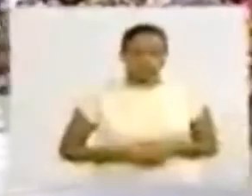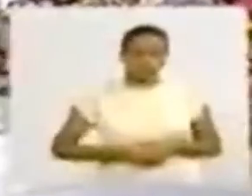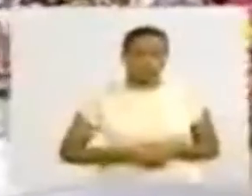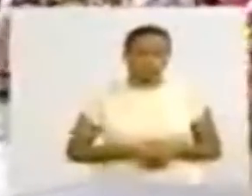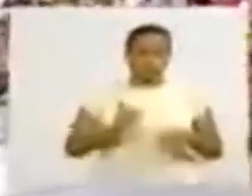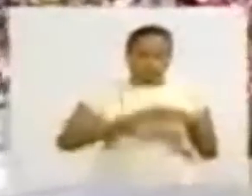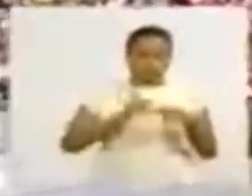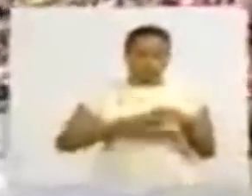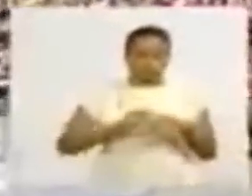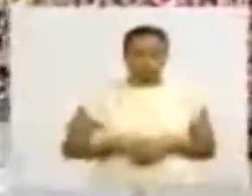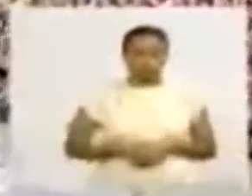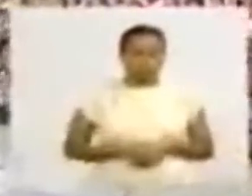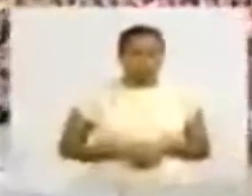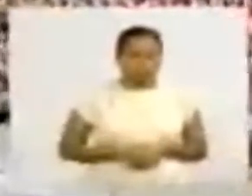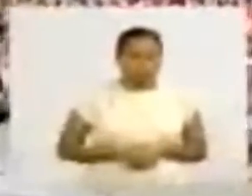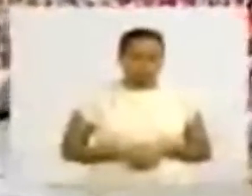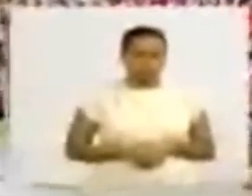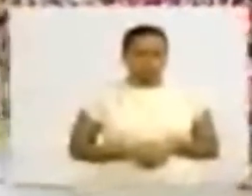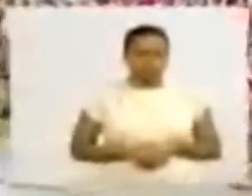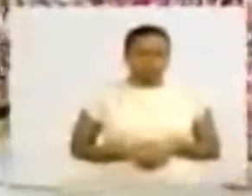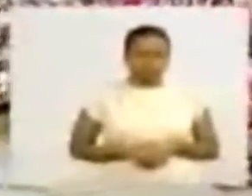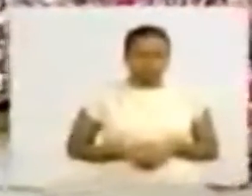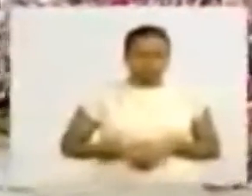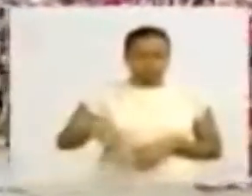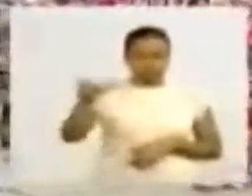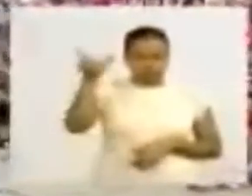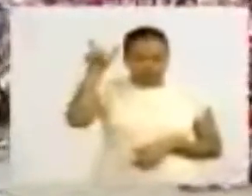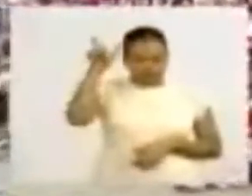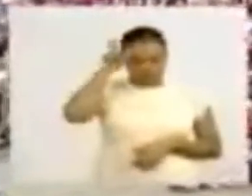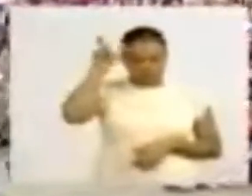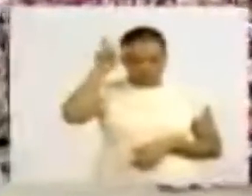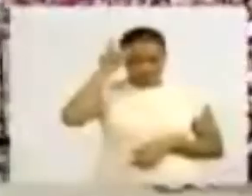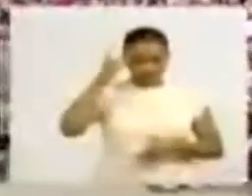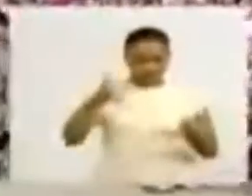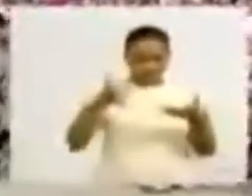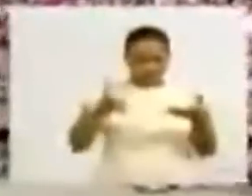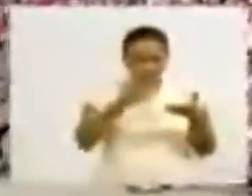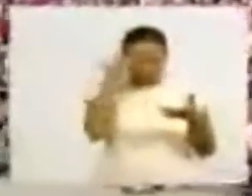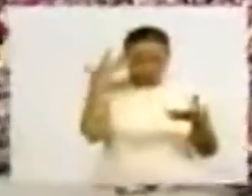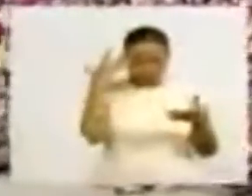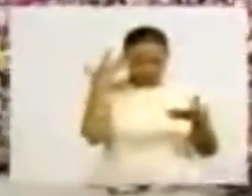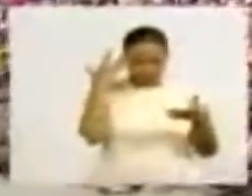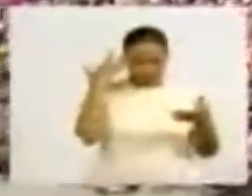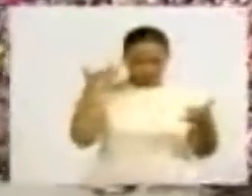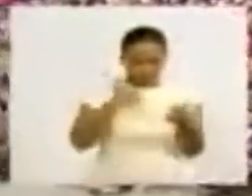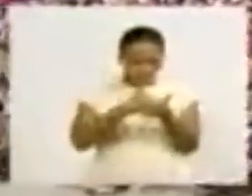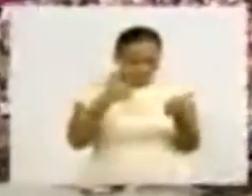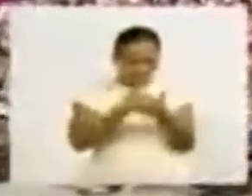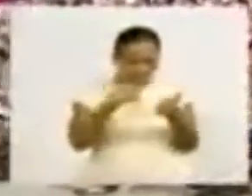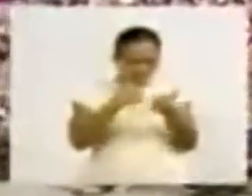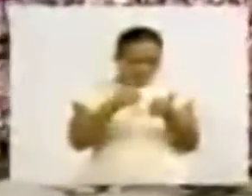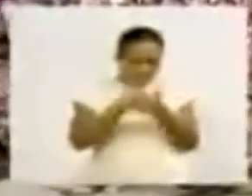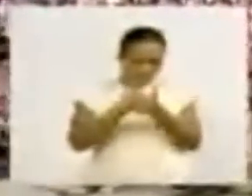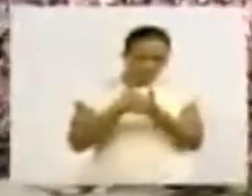Porque o lugar que o diabo coloca o vitorioso é no seu rabo, que ele dá aquela lapada e o bichinho acha que